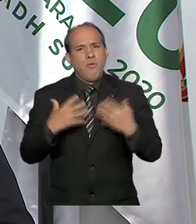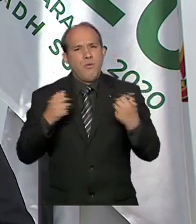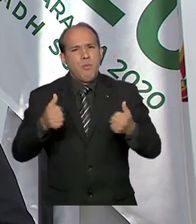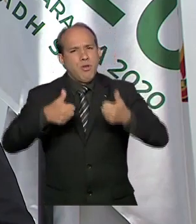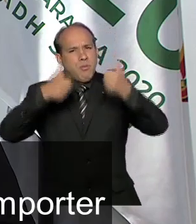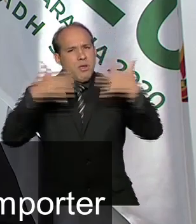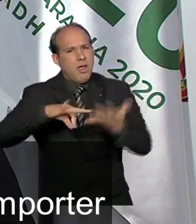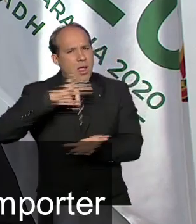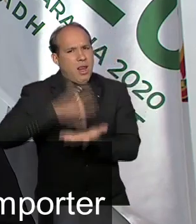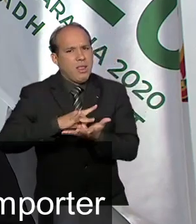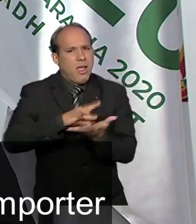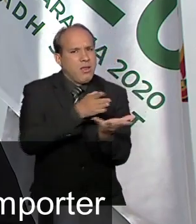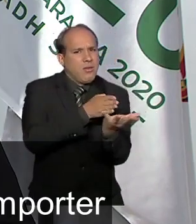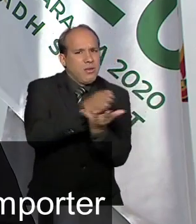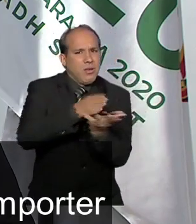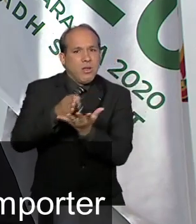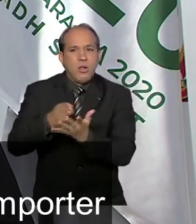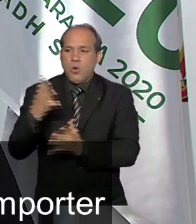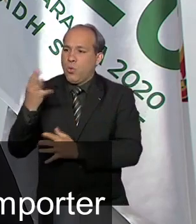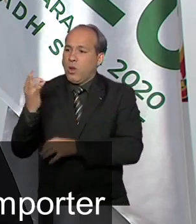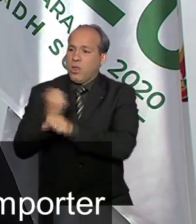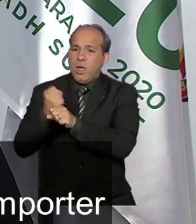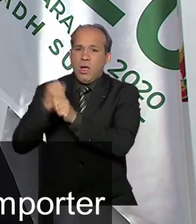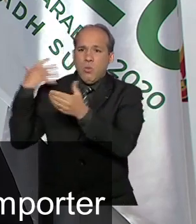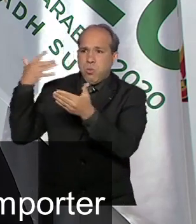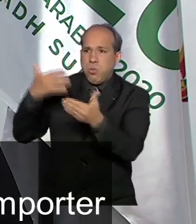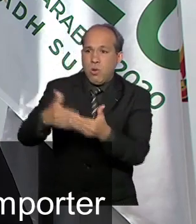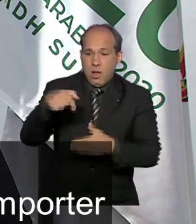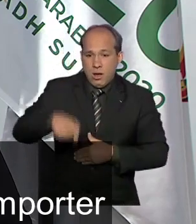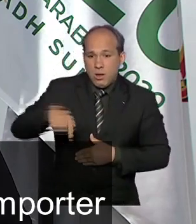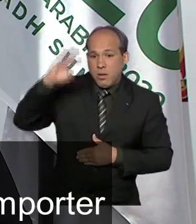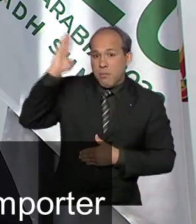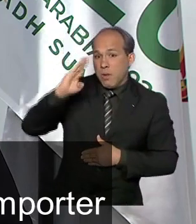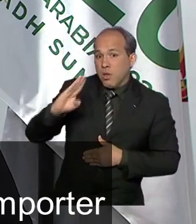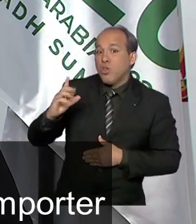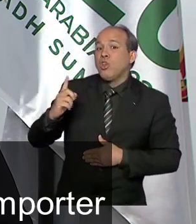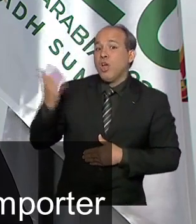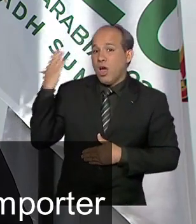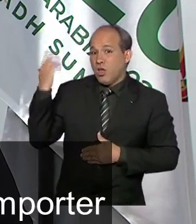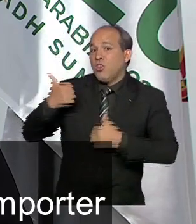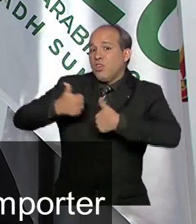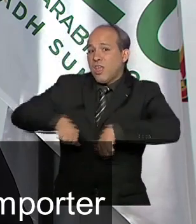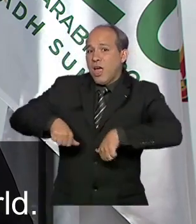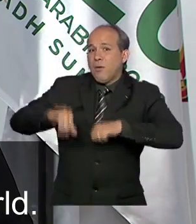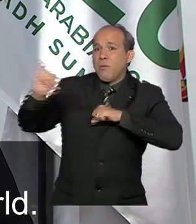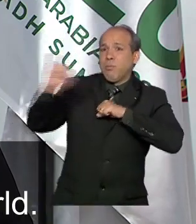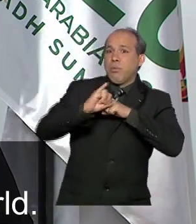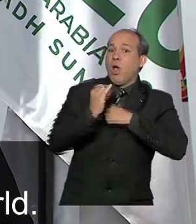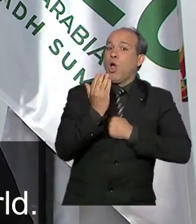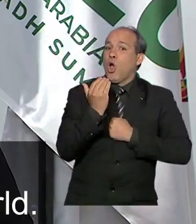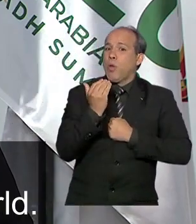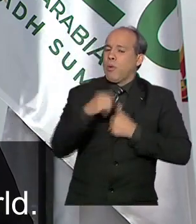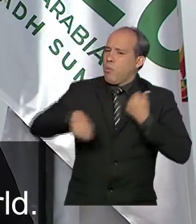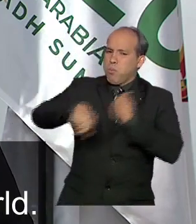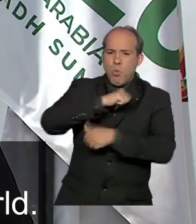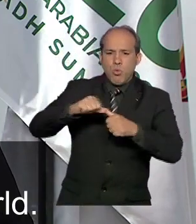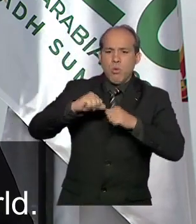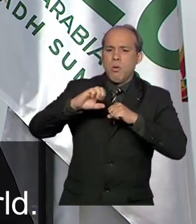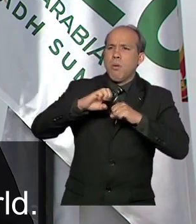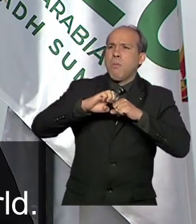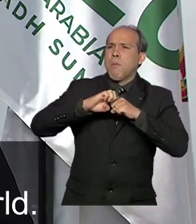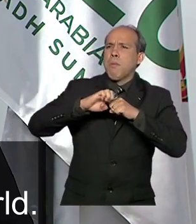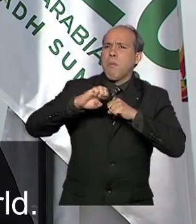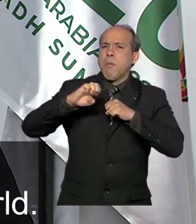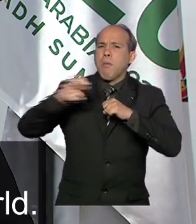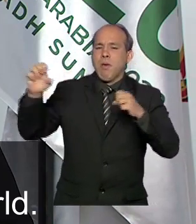dos fatos nos últimos 40 anos o Brasil passou da condição de importador de alimentos para o patamar de